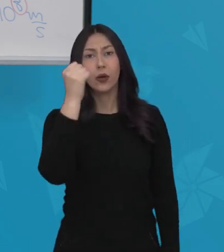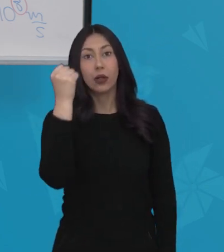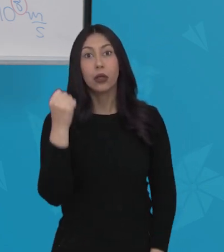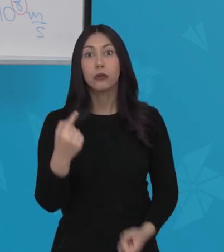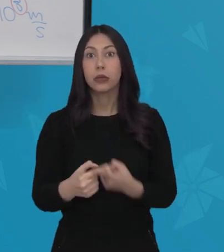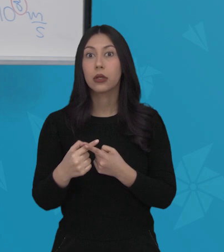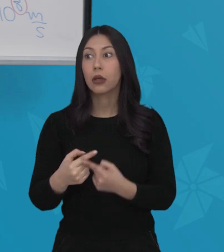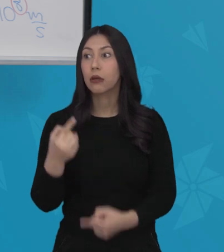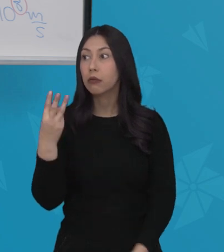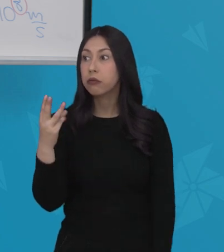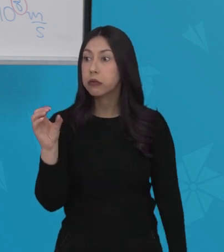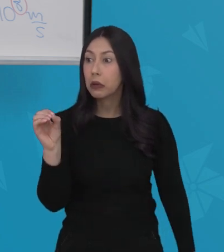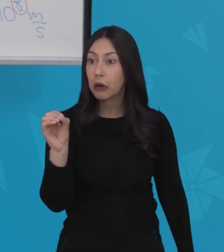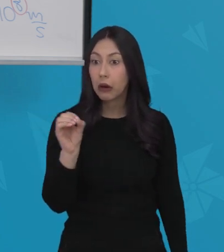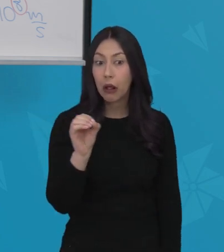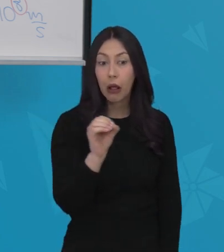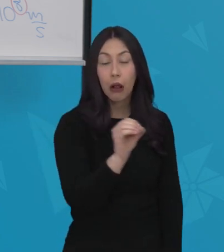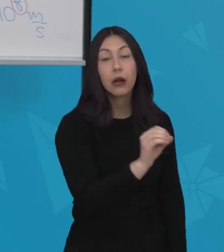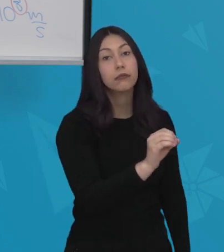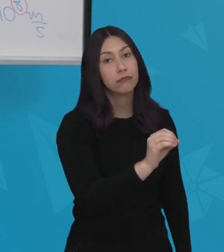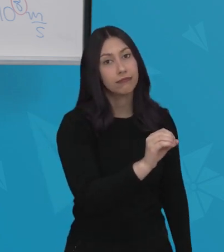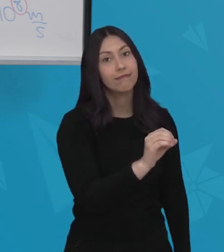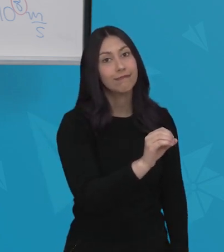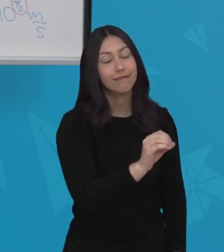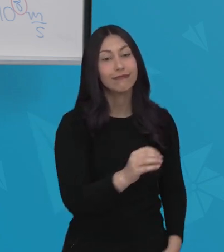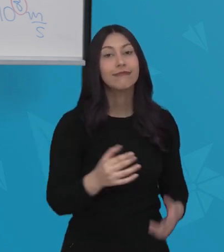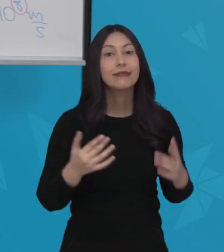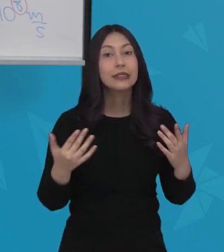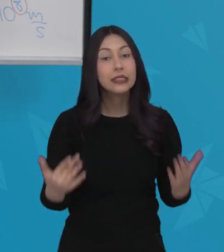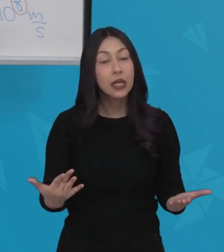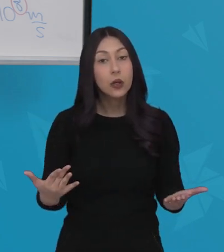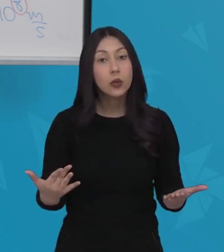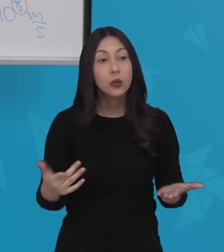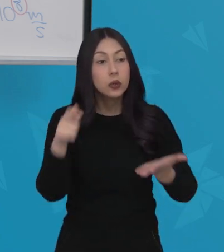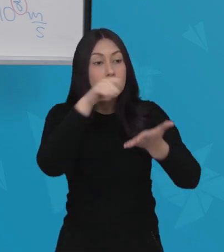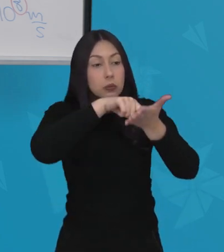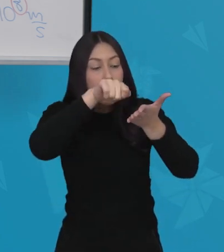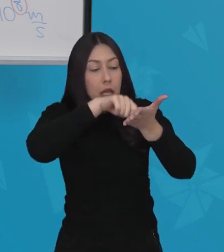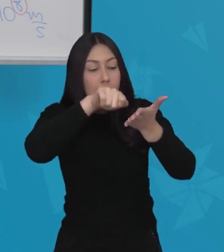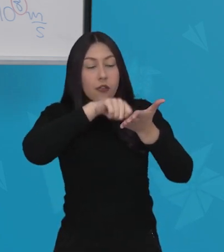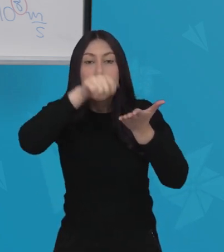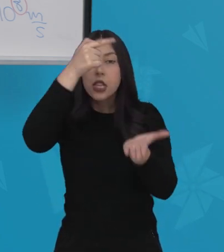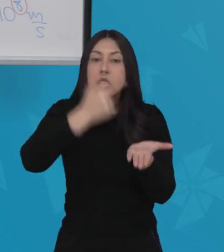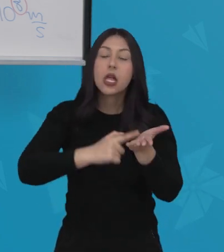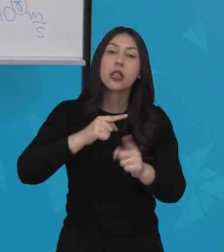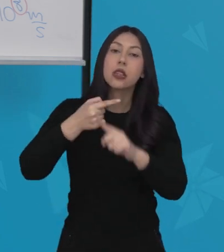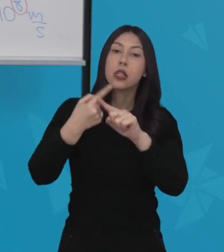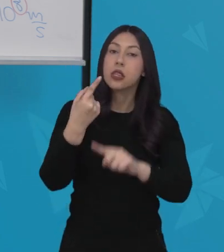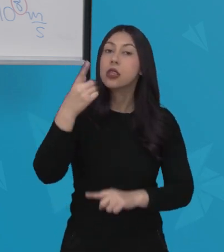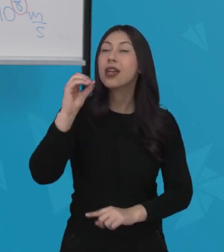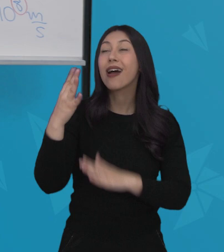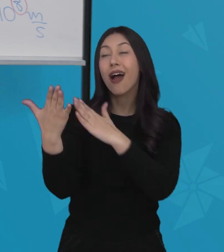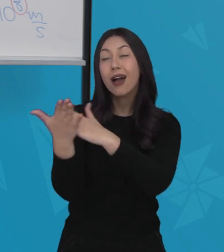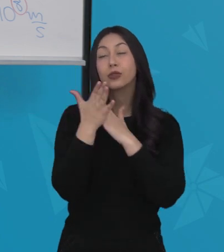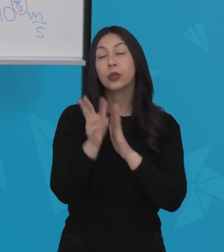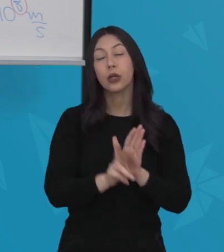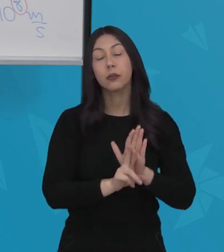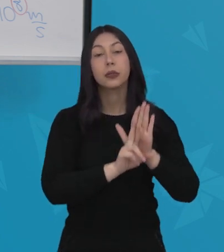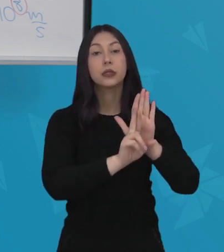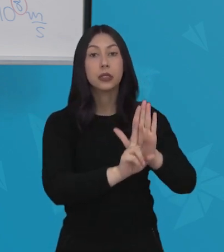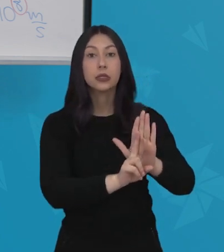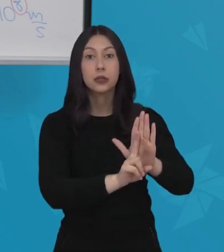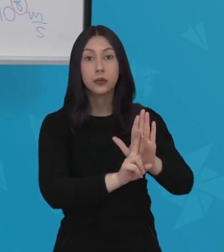colocar todos esses zeros aqui. Tranquilo? Então, para a gente, escrever em notação científica vai facilitar muito a